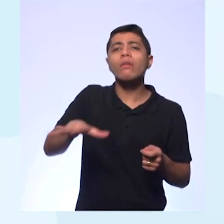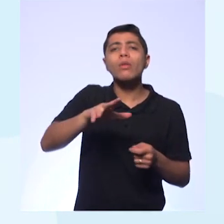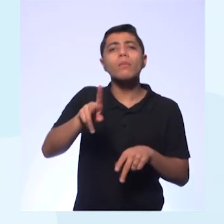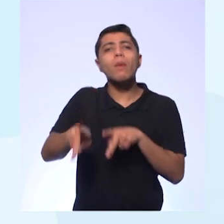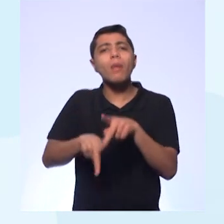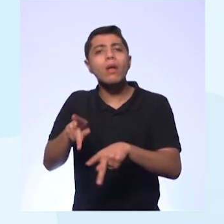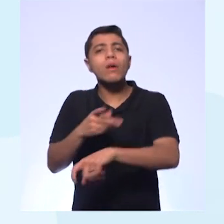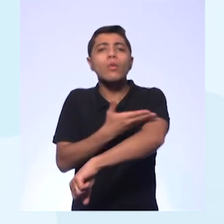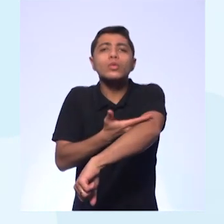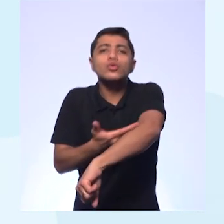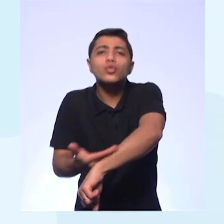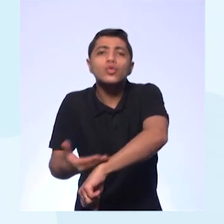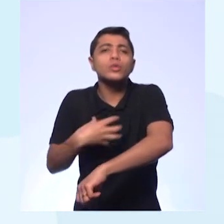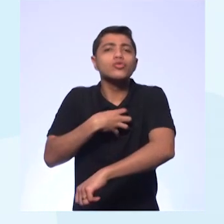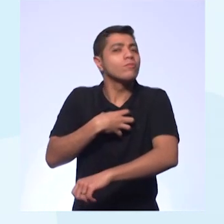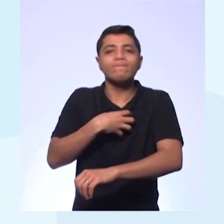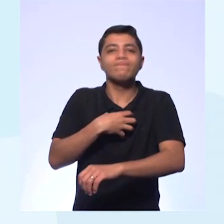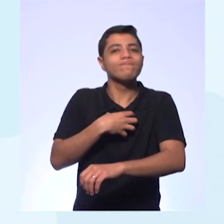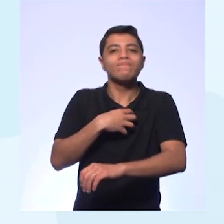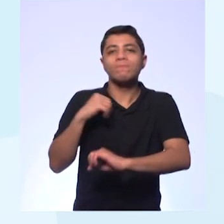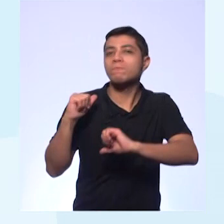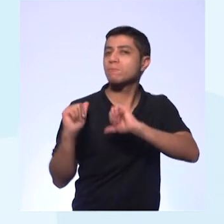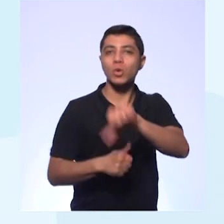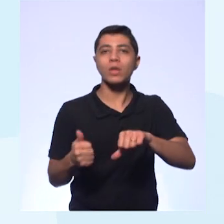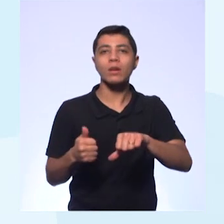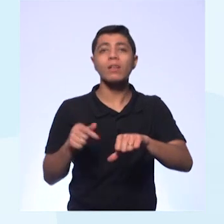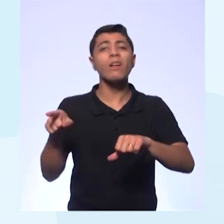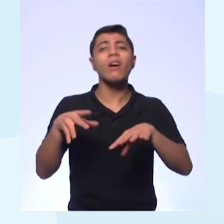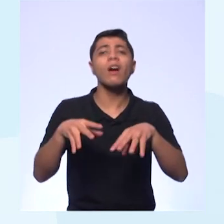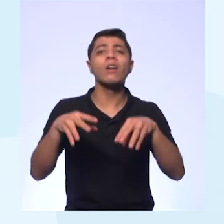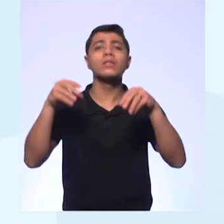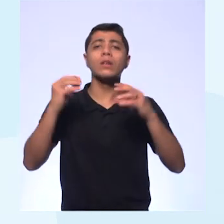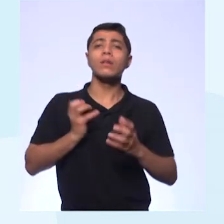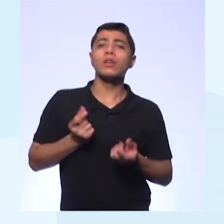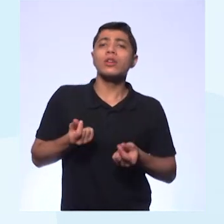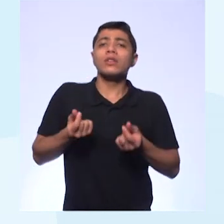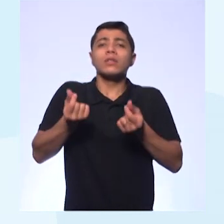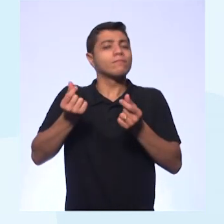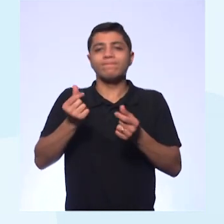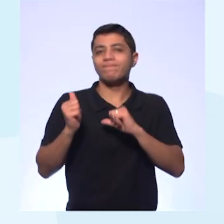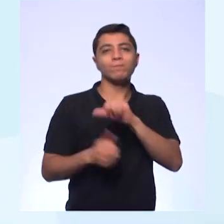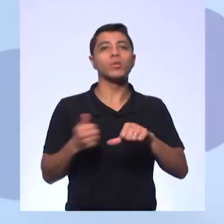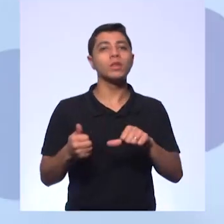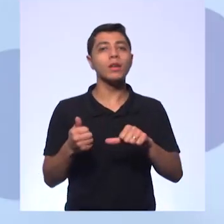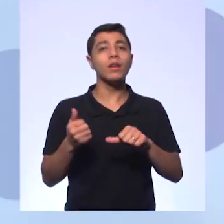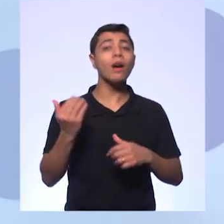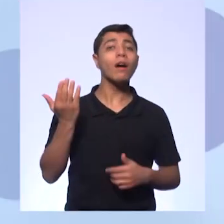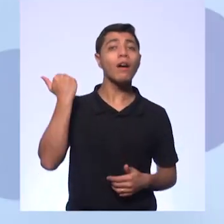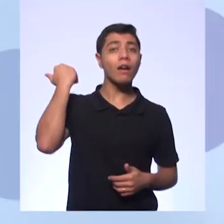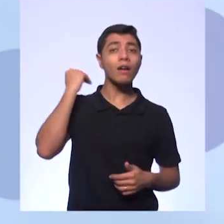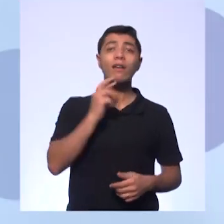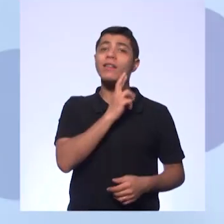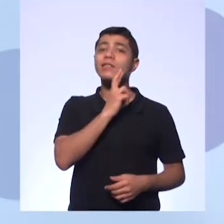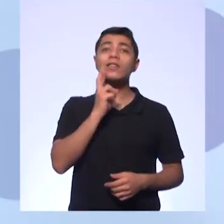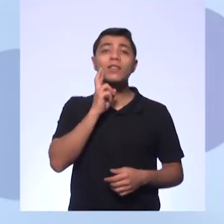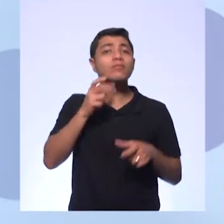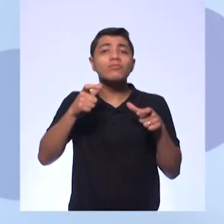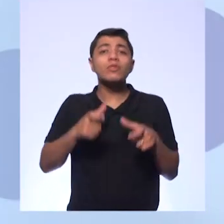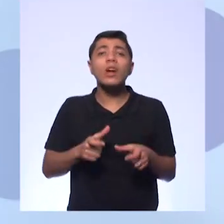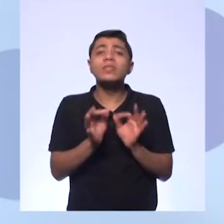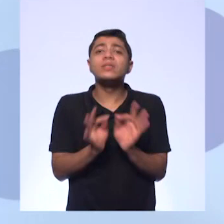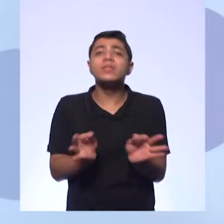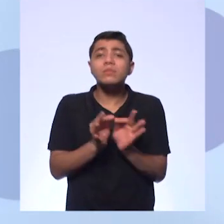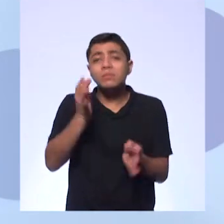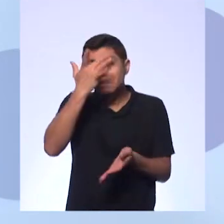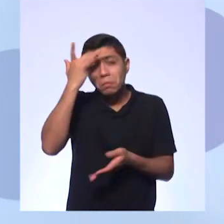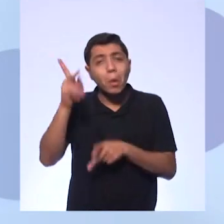da nobreza. Então, o restaurante que foi de local popular a um lugar super chique de refeição,